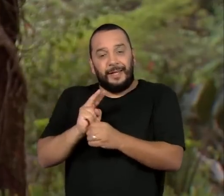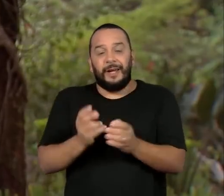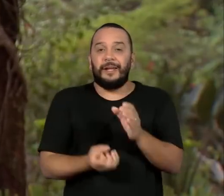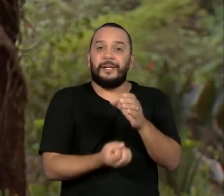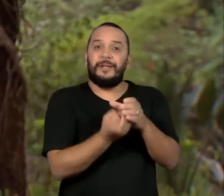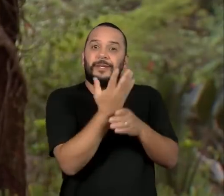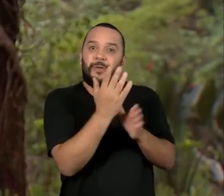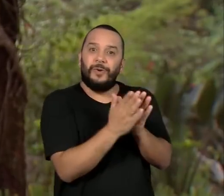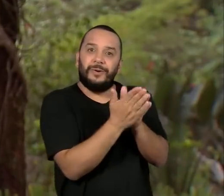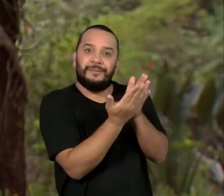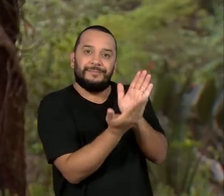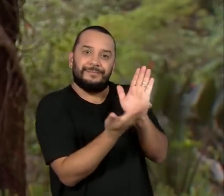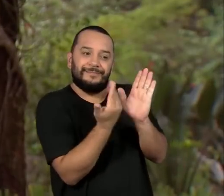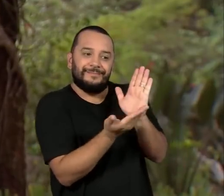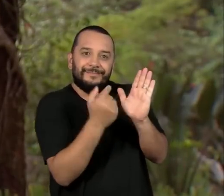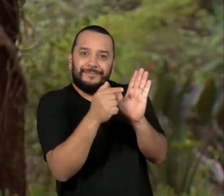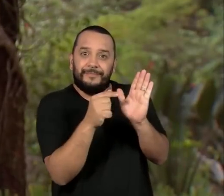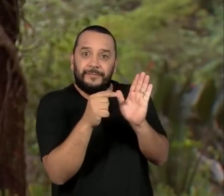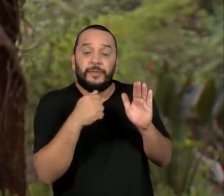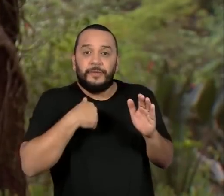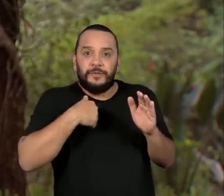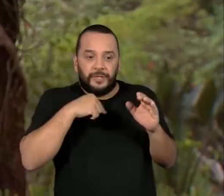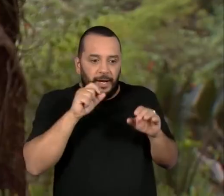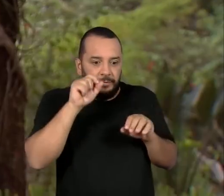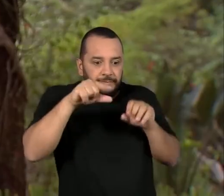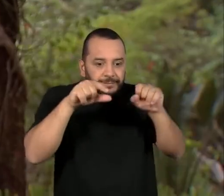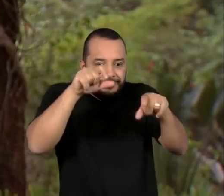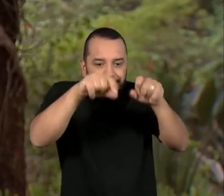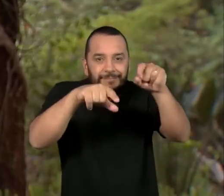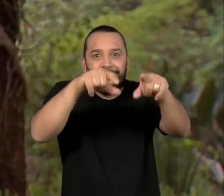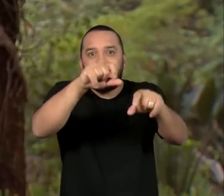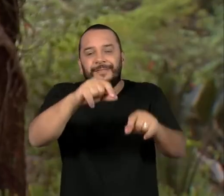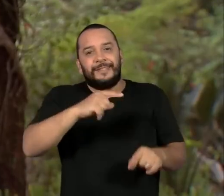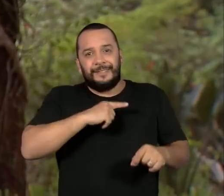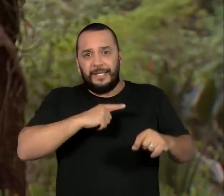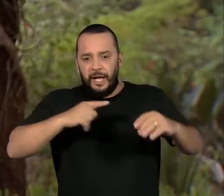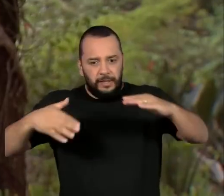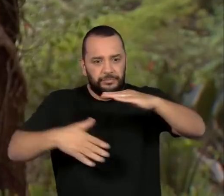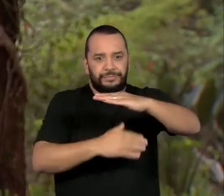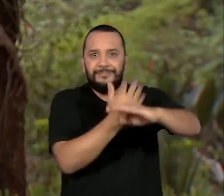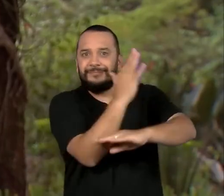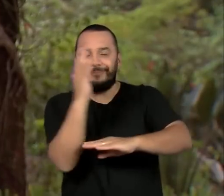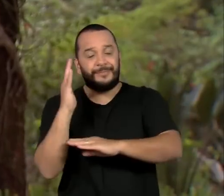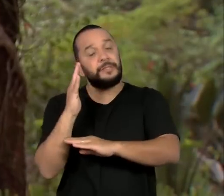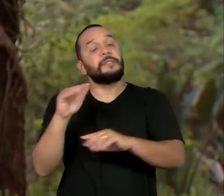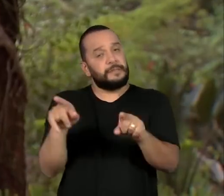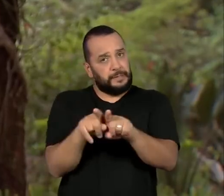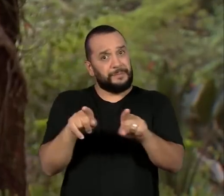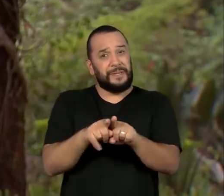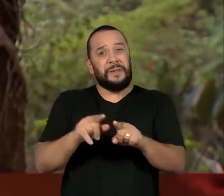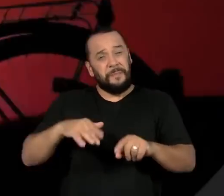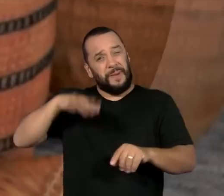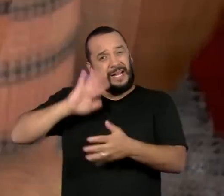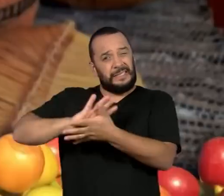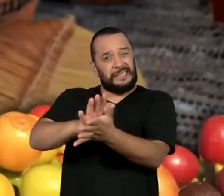dos biomas mais ricos em biodiversidade e também um dos mais ameaçados do Brasil. E veja